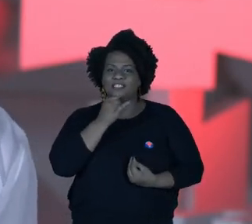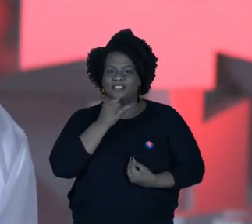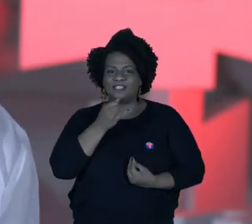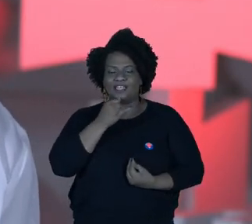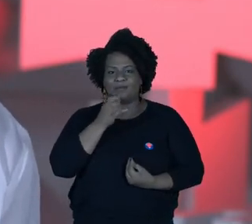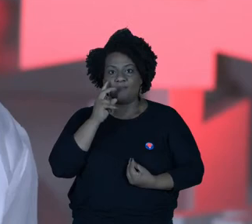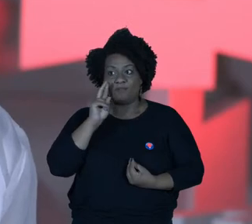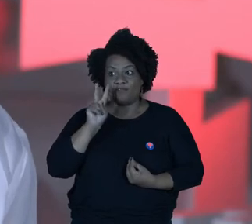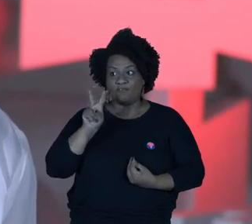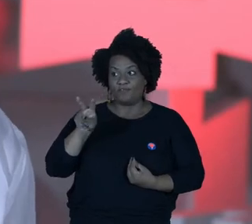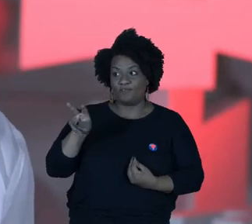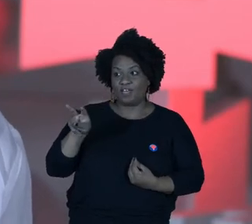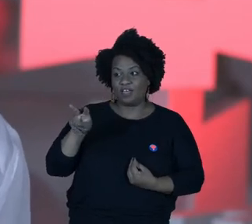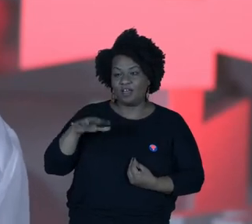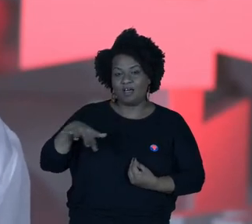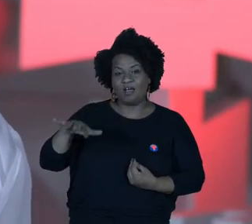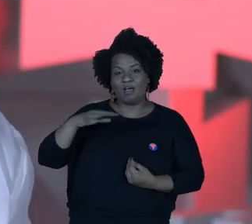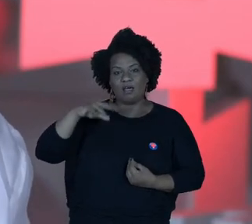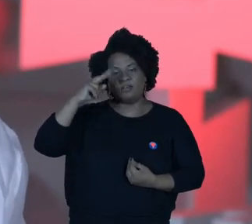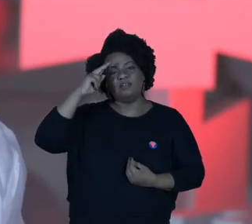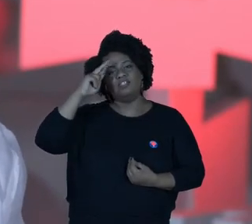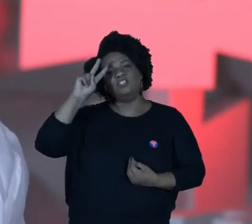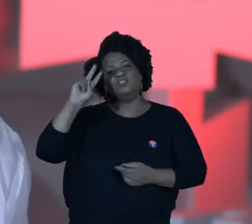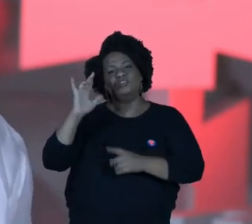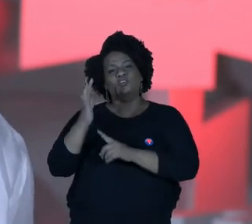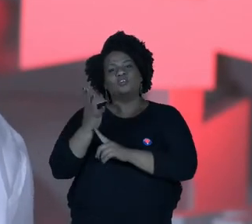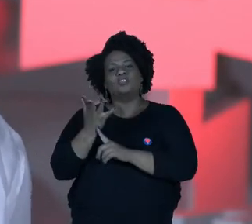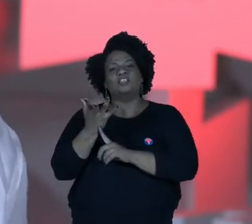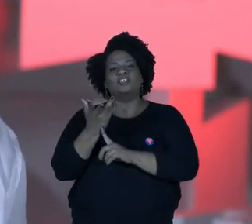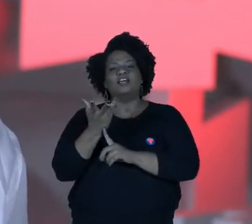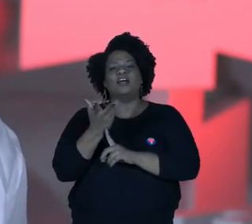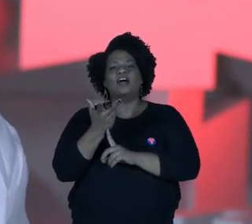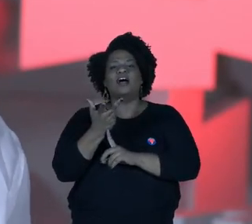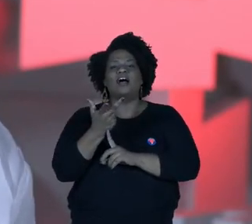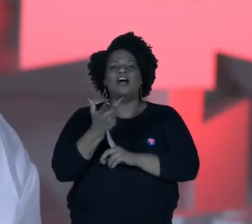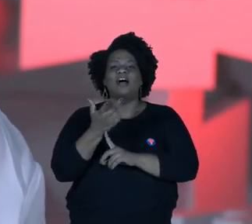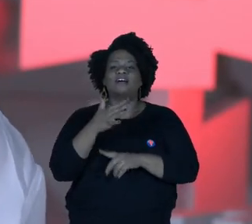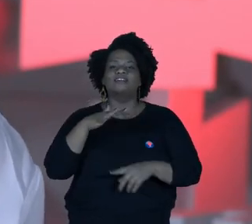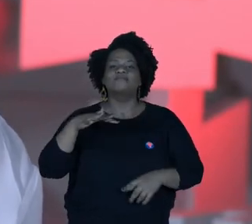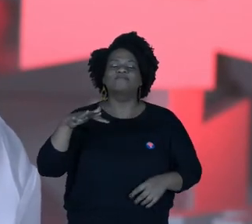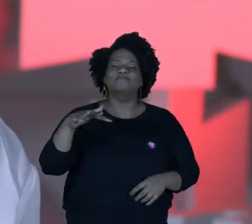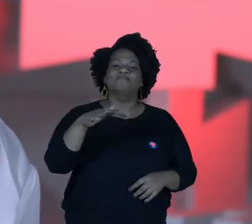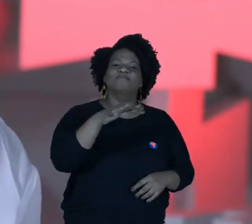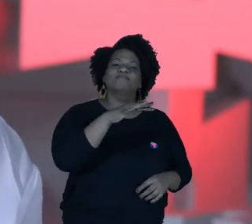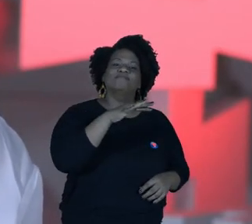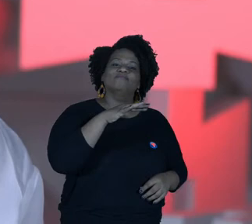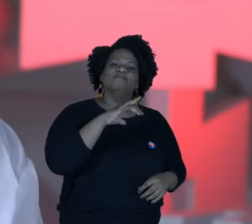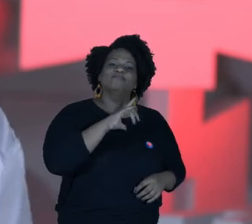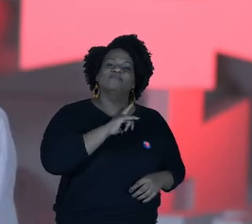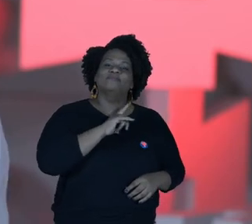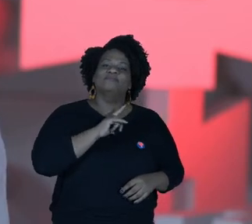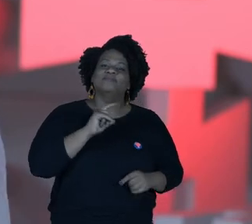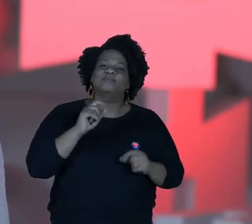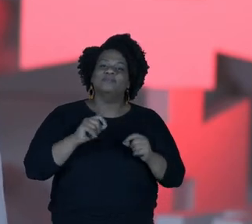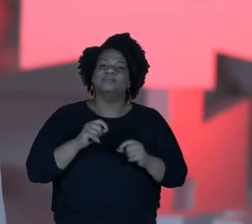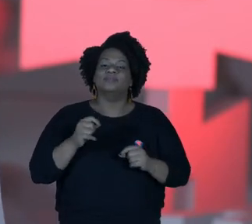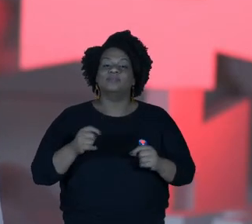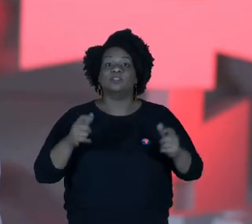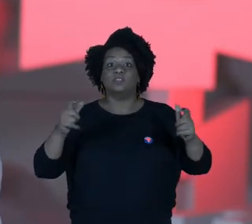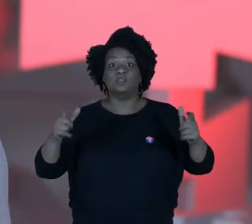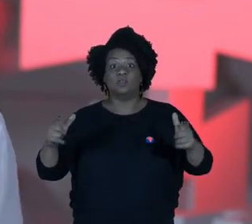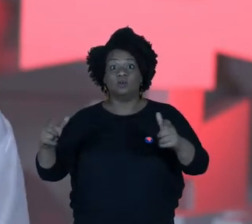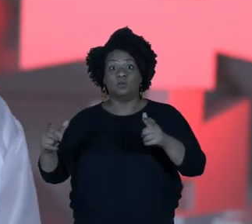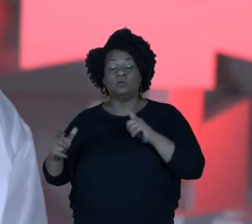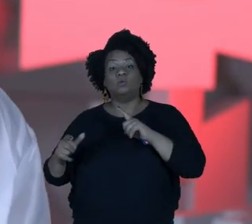visto assim na história da arte. Se passa muito por cima do maneirismo, que é um espaço entre